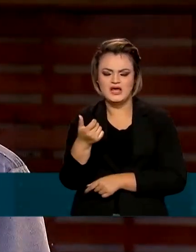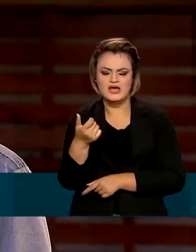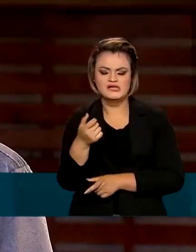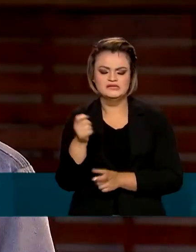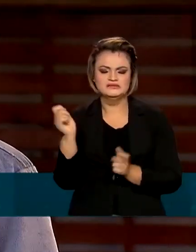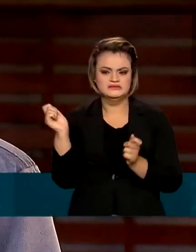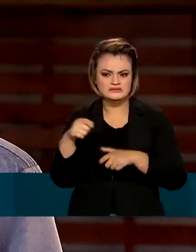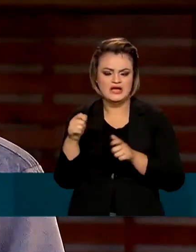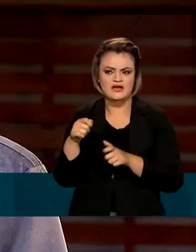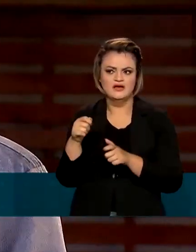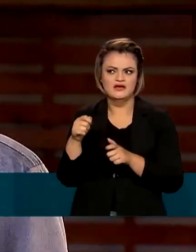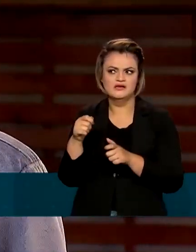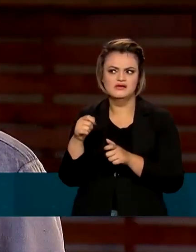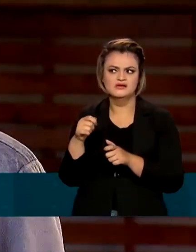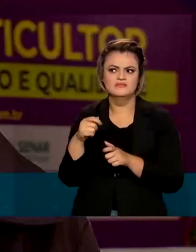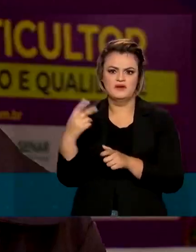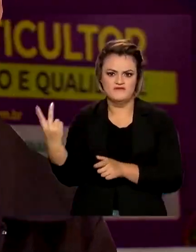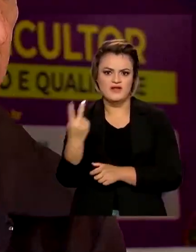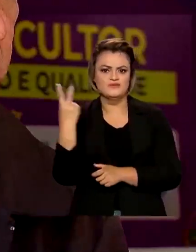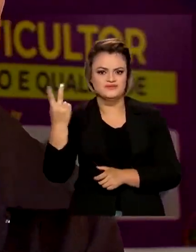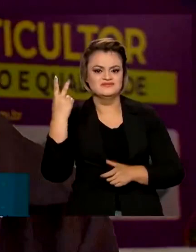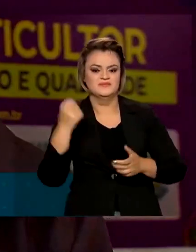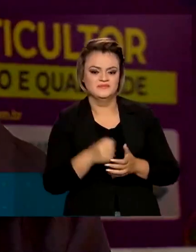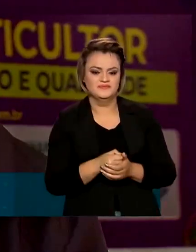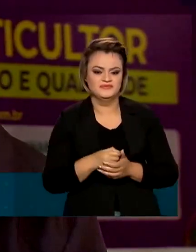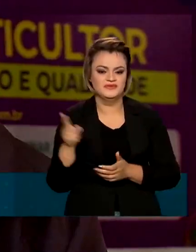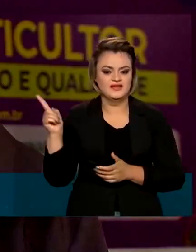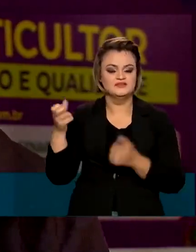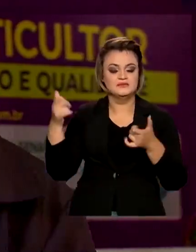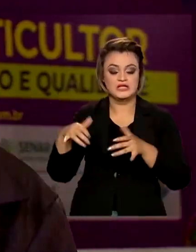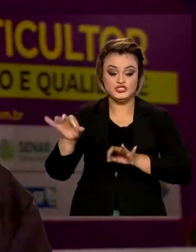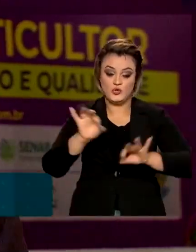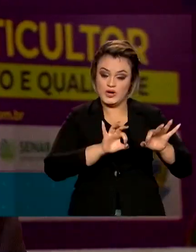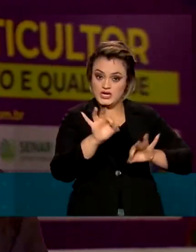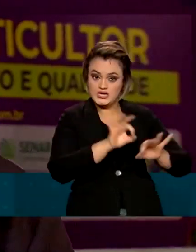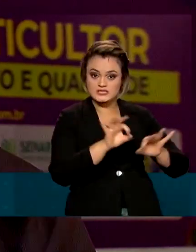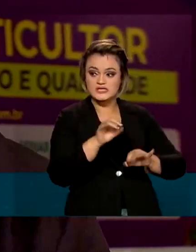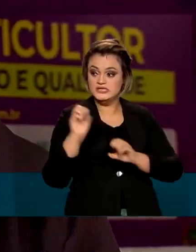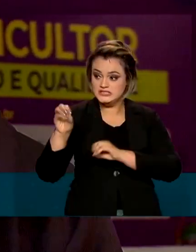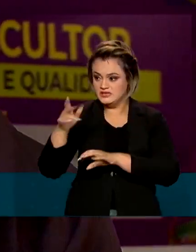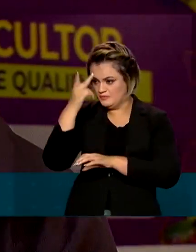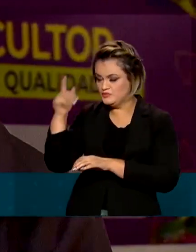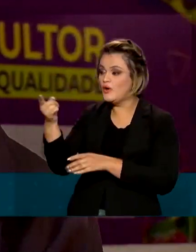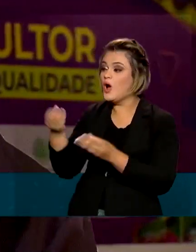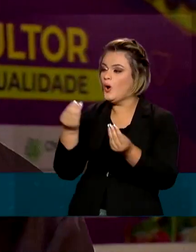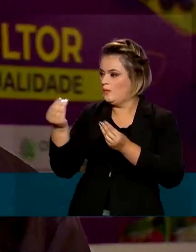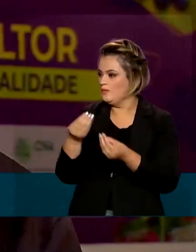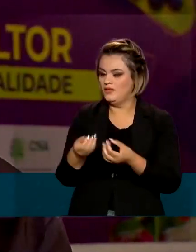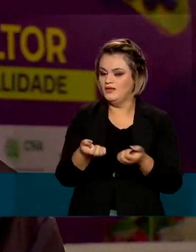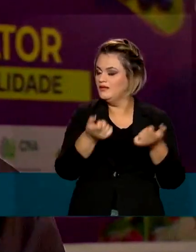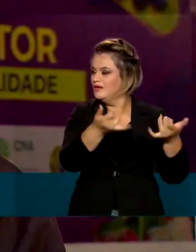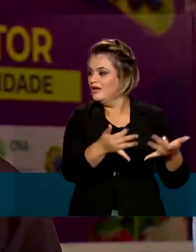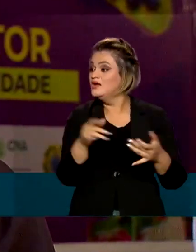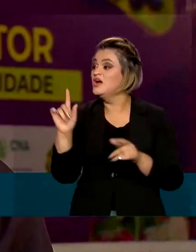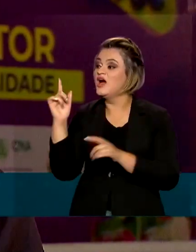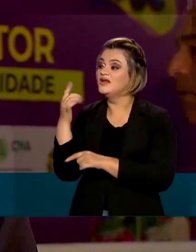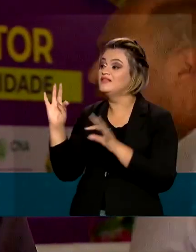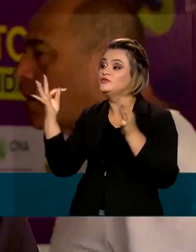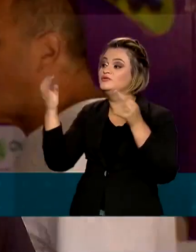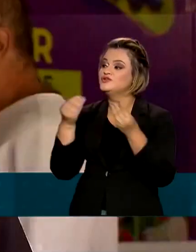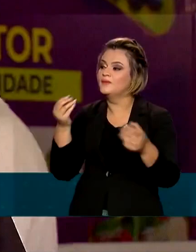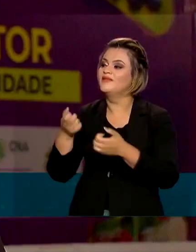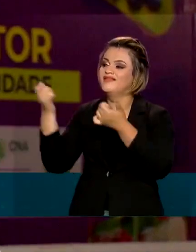com valor muito agregado. Nós fazemos a gestão para o produtor, nós levamos a tecnologia até ele,